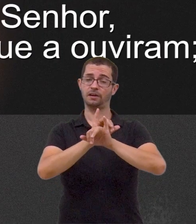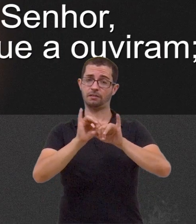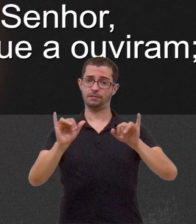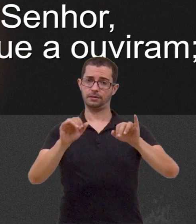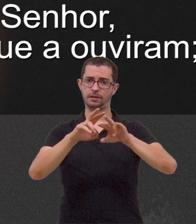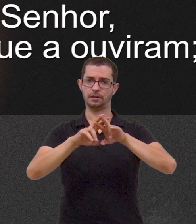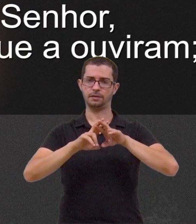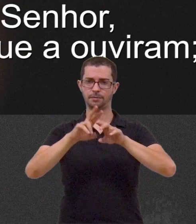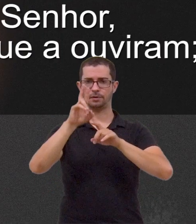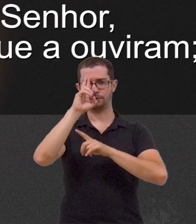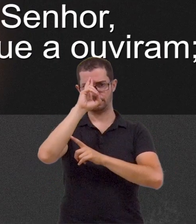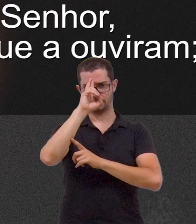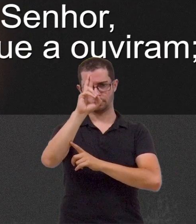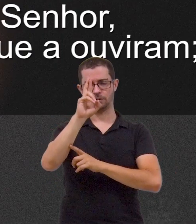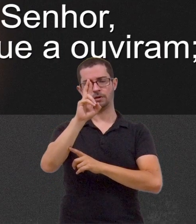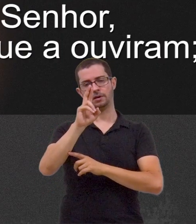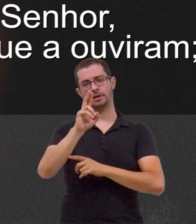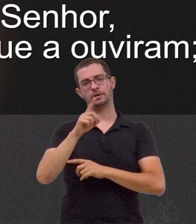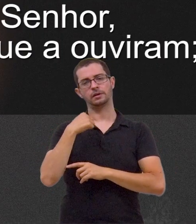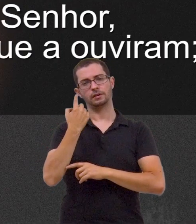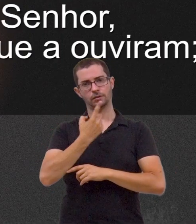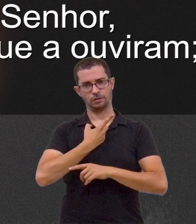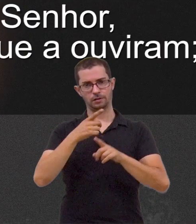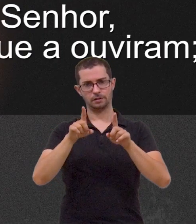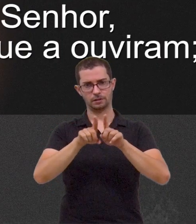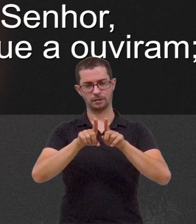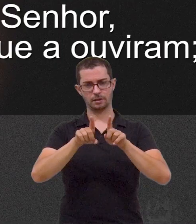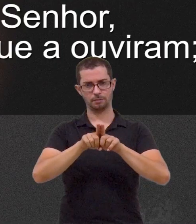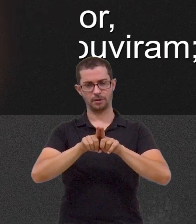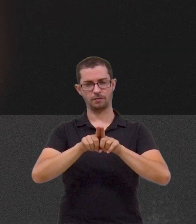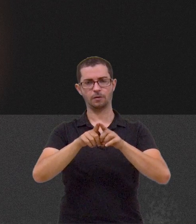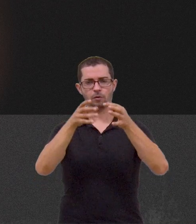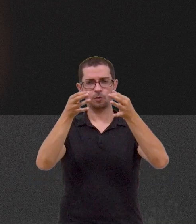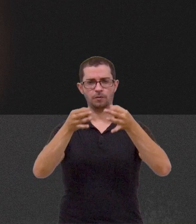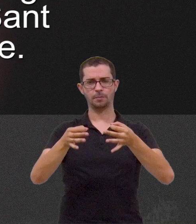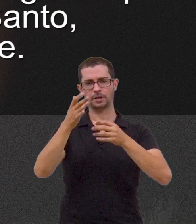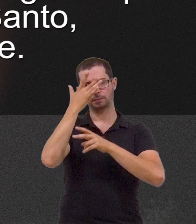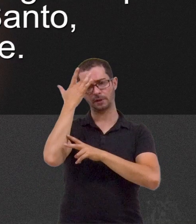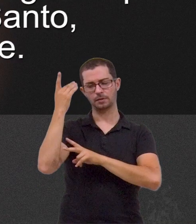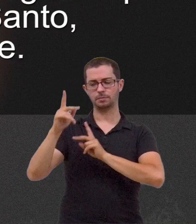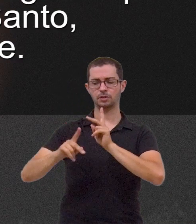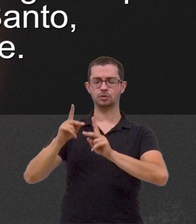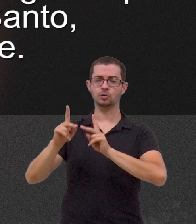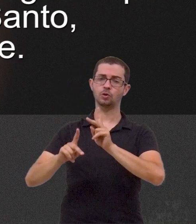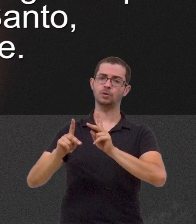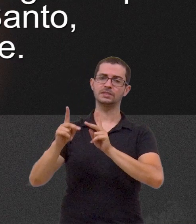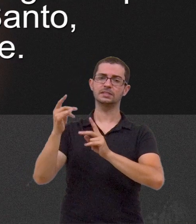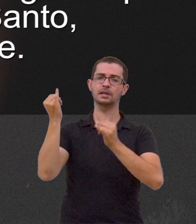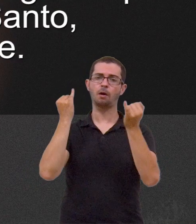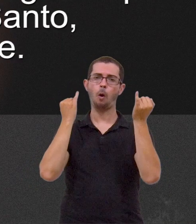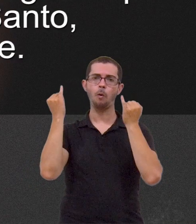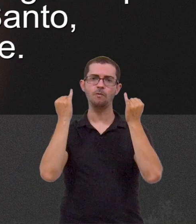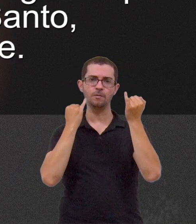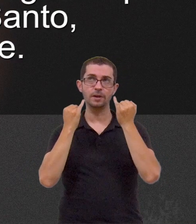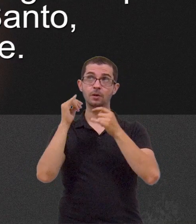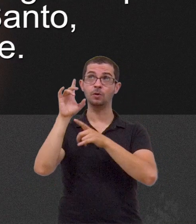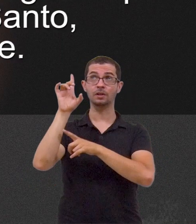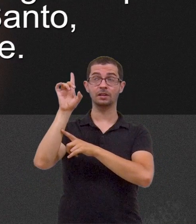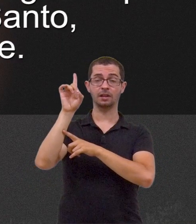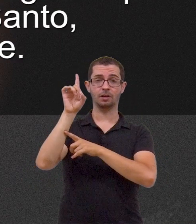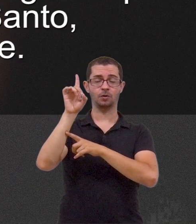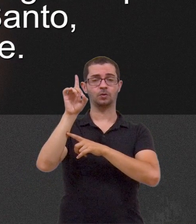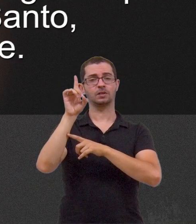Senhor, foi-nos depois confirmada pelos que a ouviram, dando Deus testemunho juntamente com